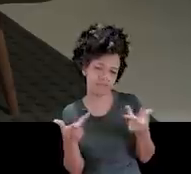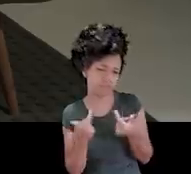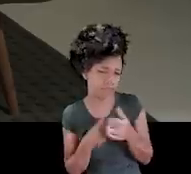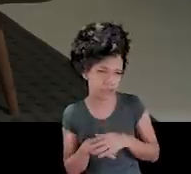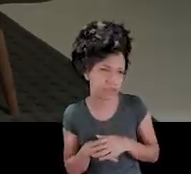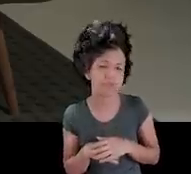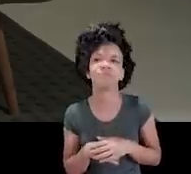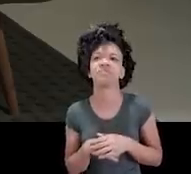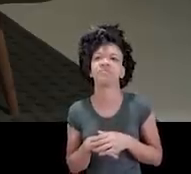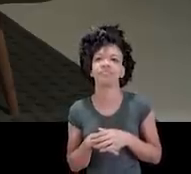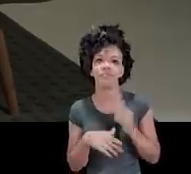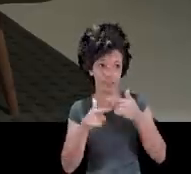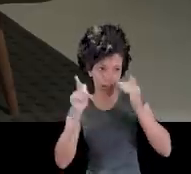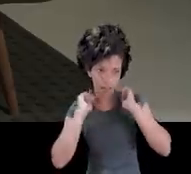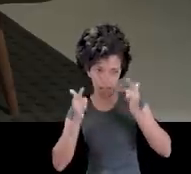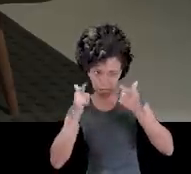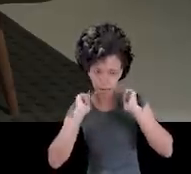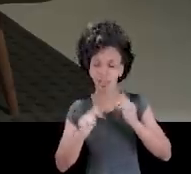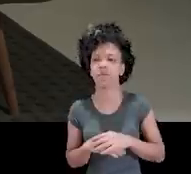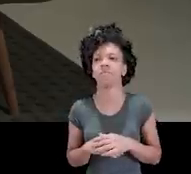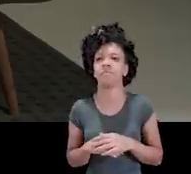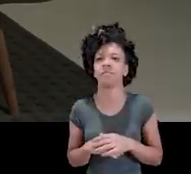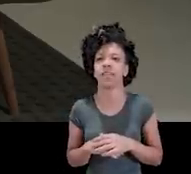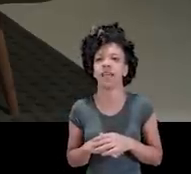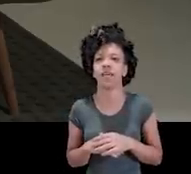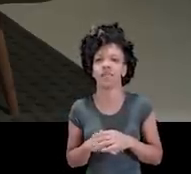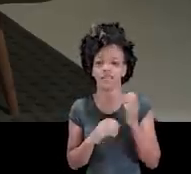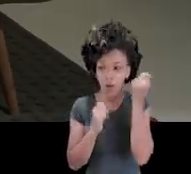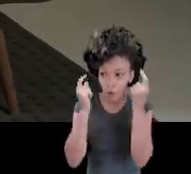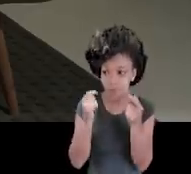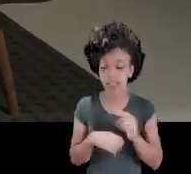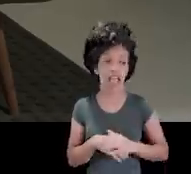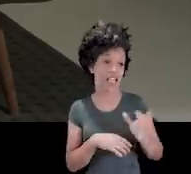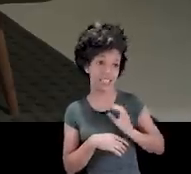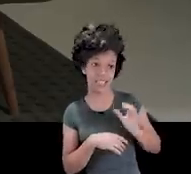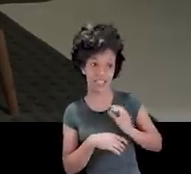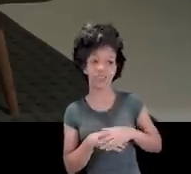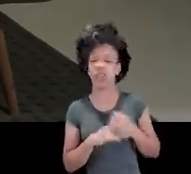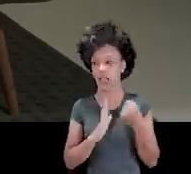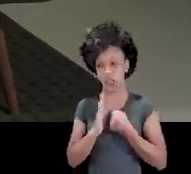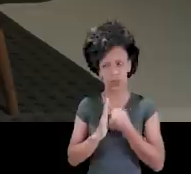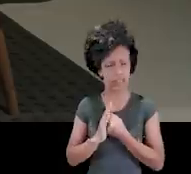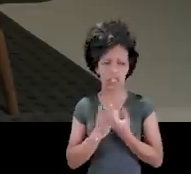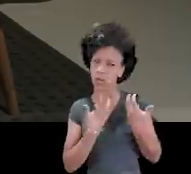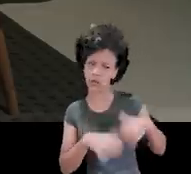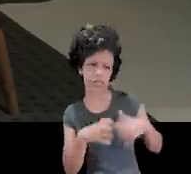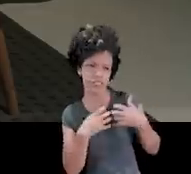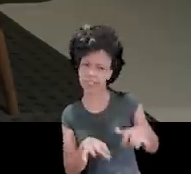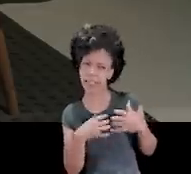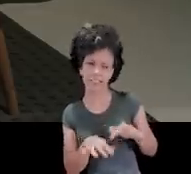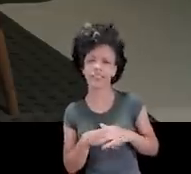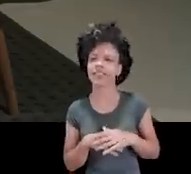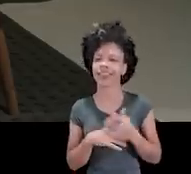muito curioso. Um careca. Vai implantar. E é o careca rico, que é o pior careca. Tá lutando querendo. Tá lutando contra. Com boi